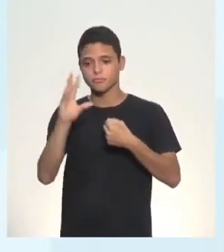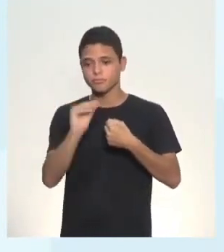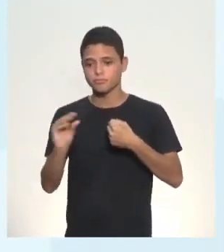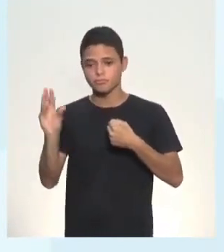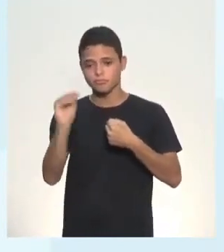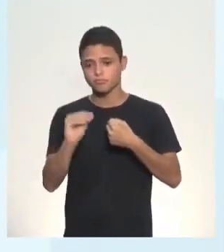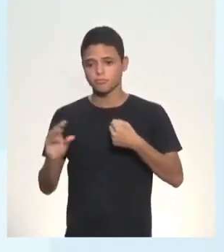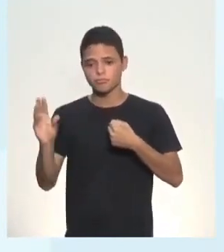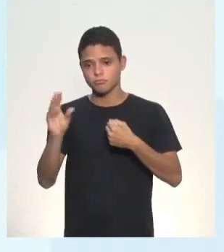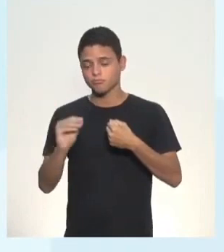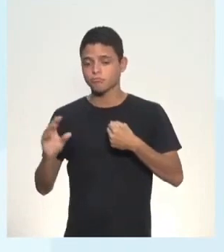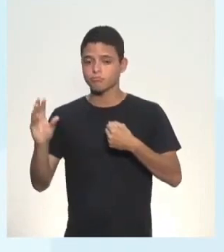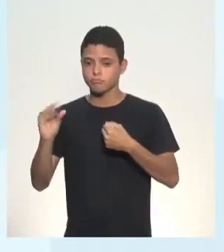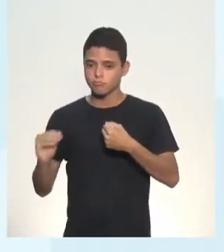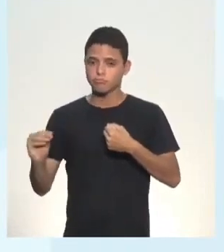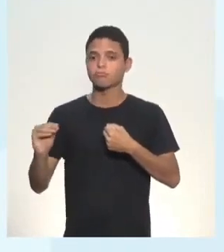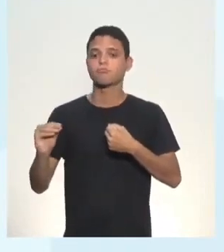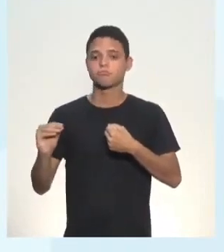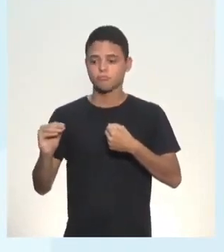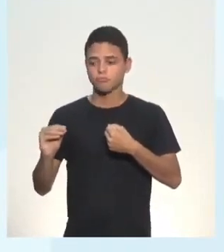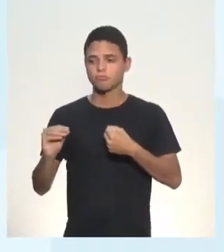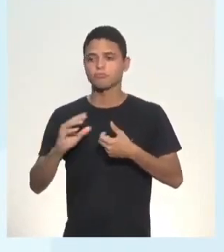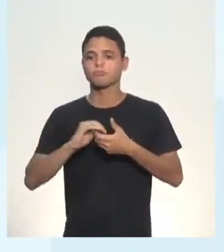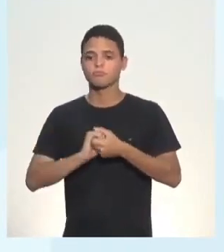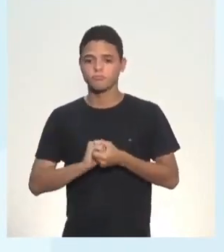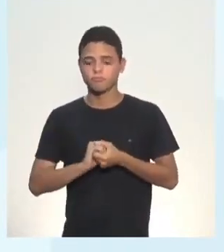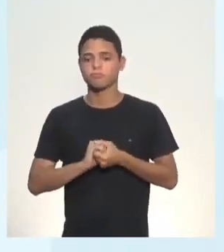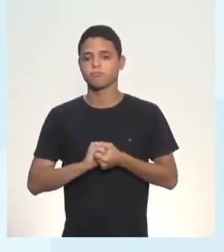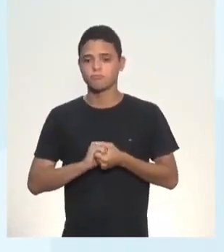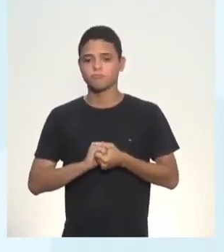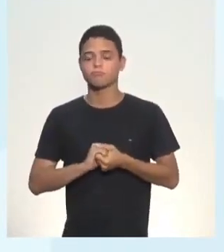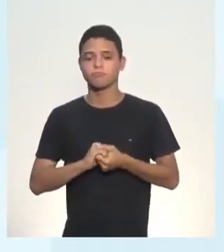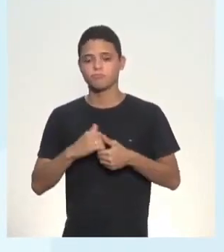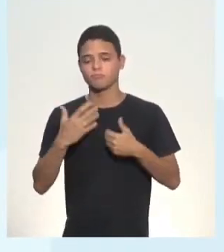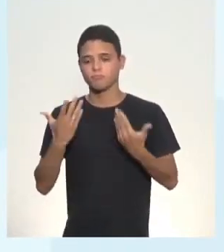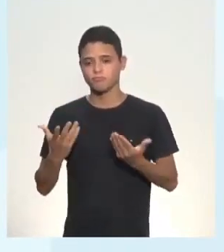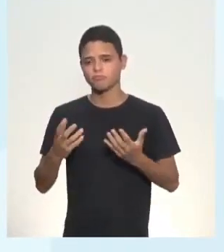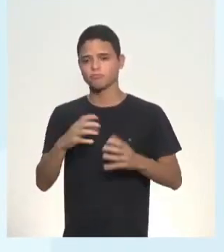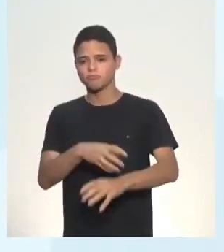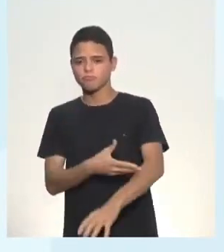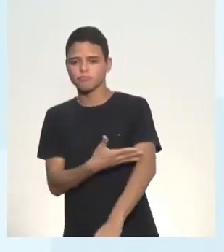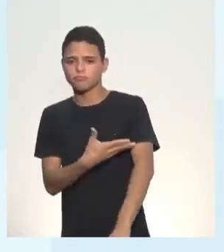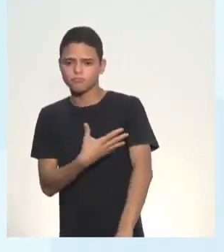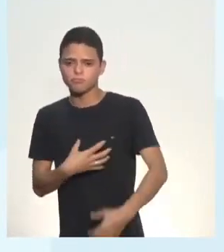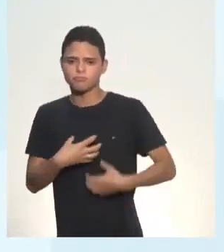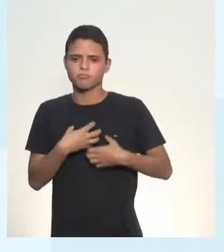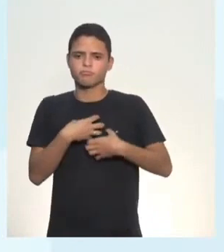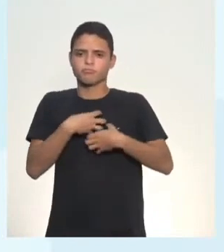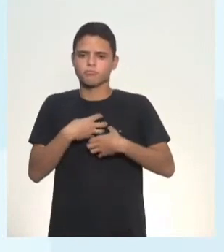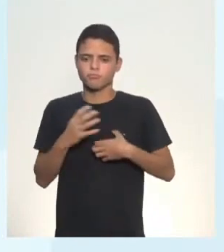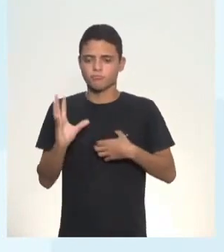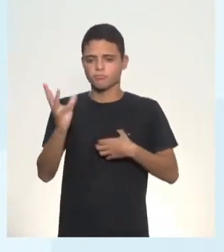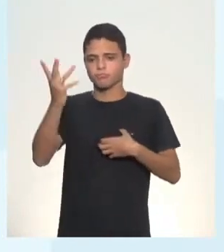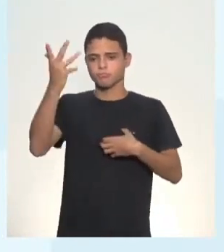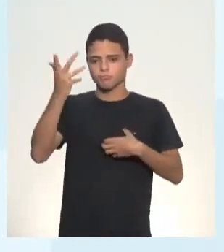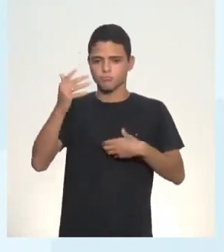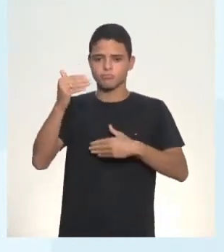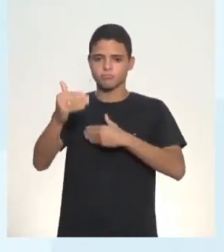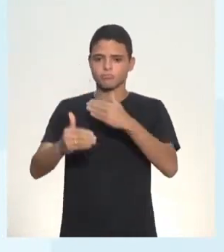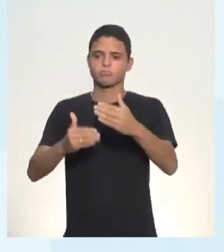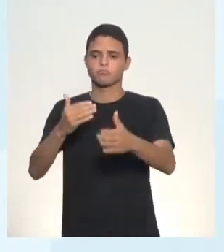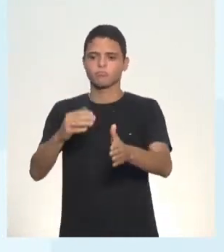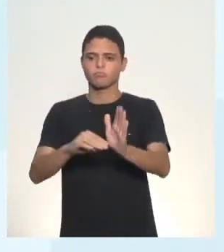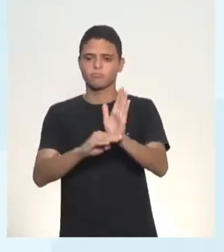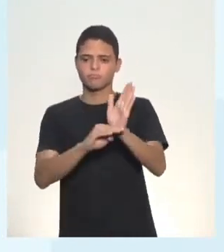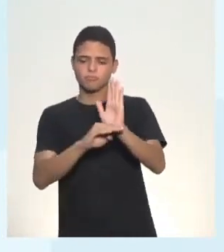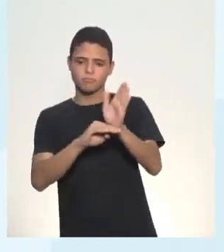toda a diferença. Ela traz uma linguagem, né, aquela dança de sentimentos que acontecem durante a exibição desse trecho do filme, né?